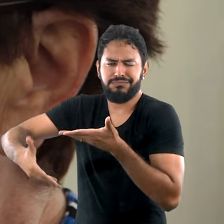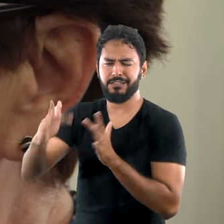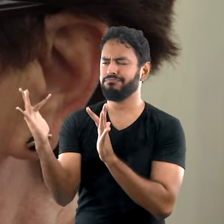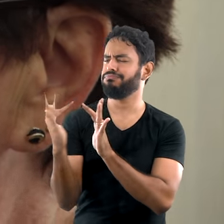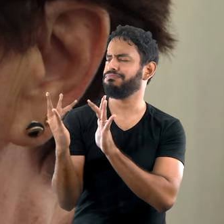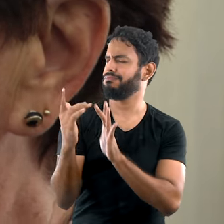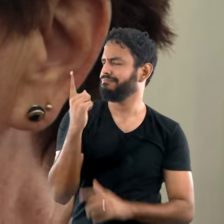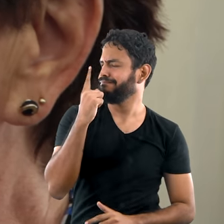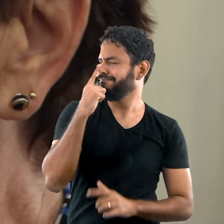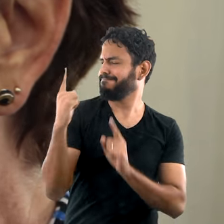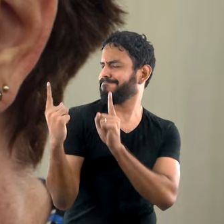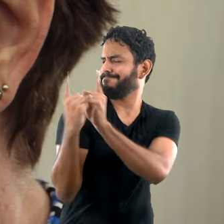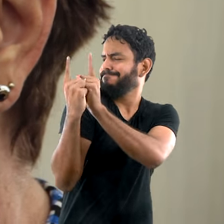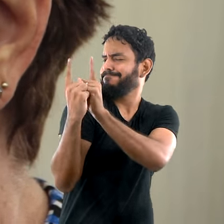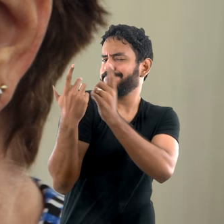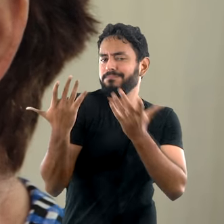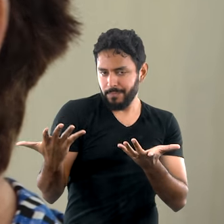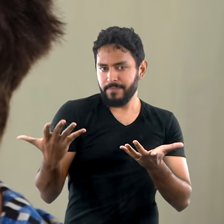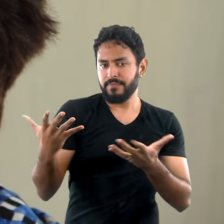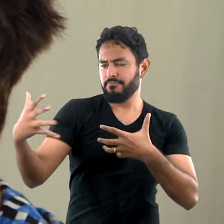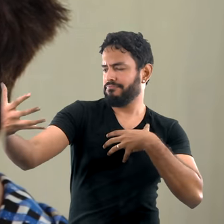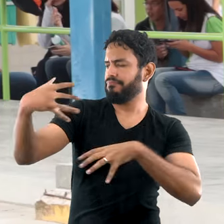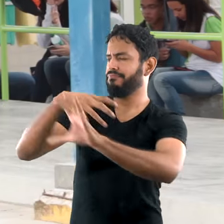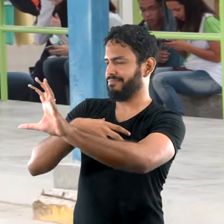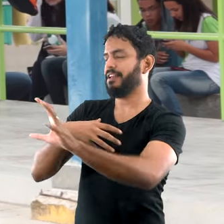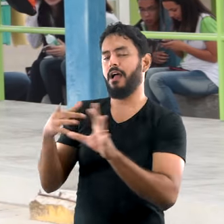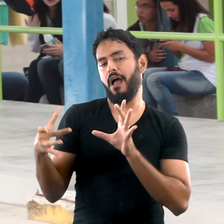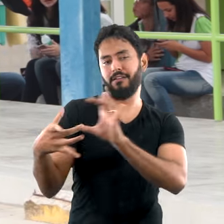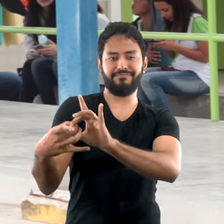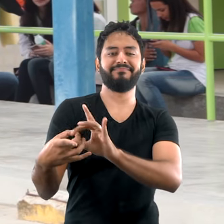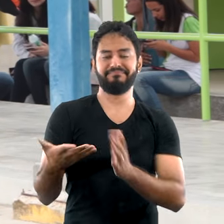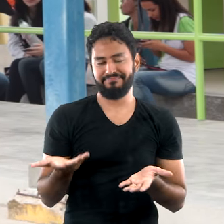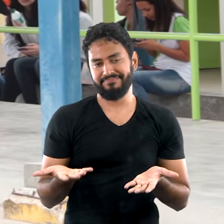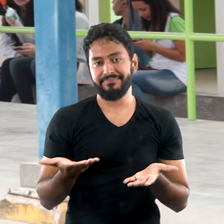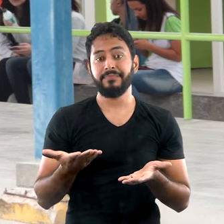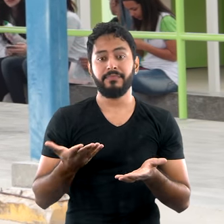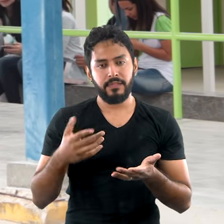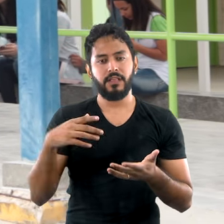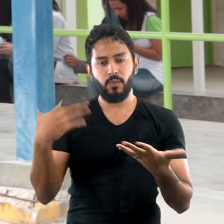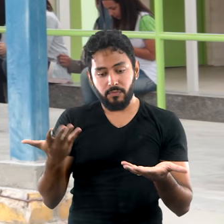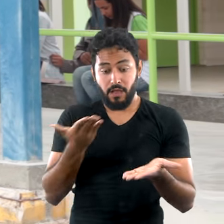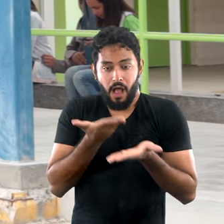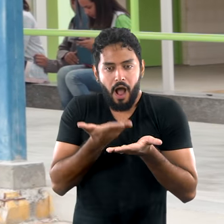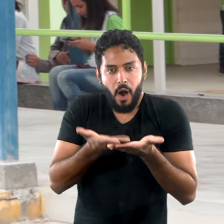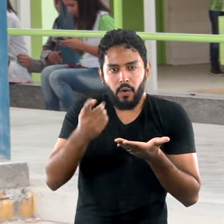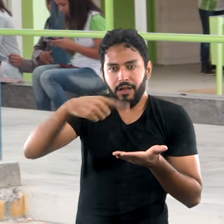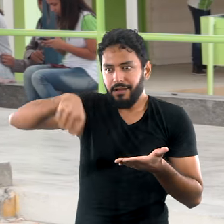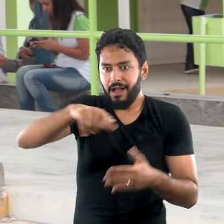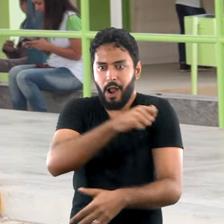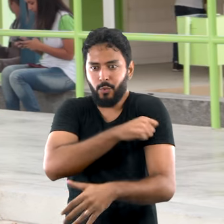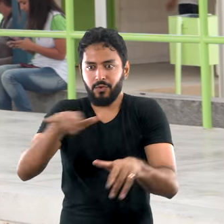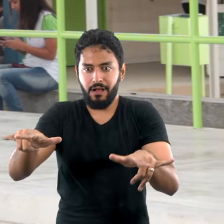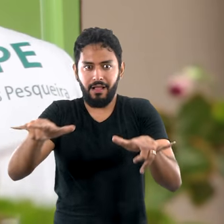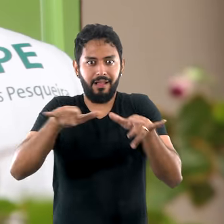uma grande empatia, o vínculo é estabelecido. Então a sua aula encanta o aluno